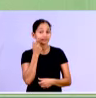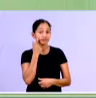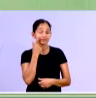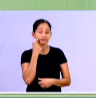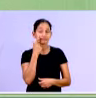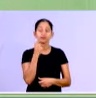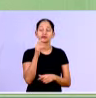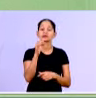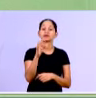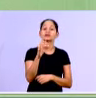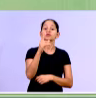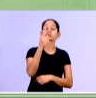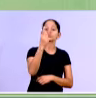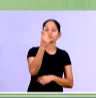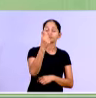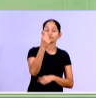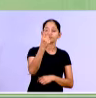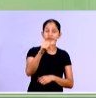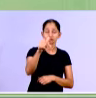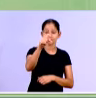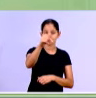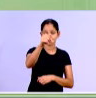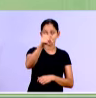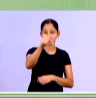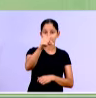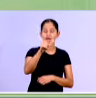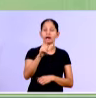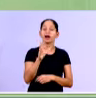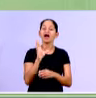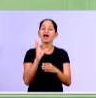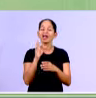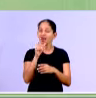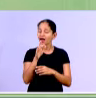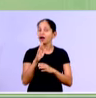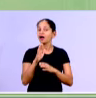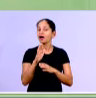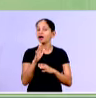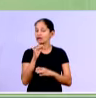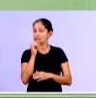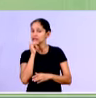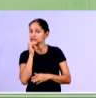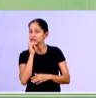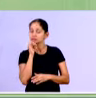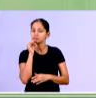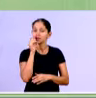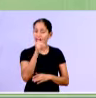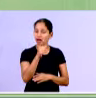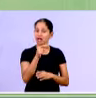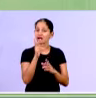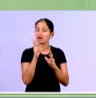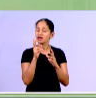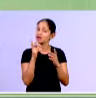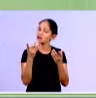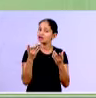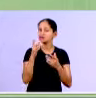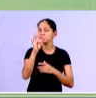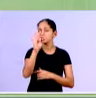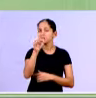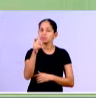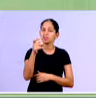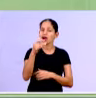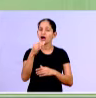taxa, 1,7. Lembrando que na hora de jogar na fórmula eu não coloco a taxa, ok? Eu não coloco a